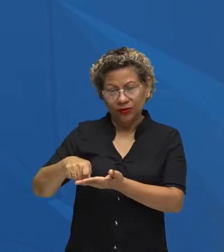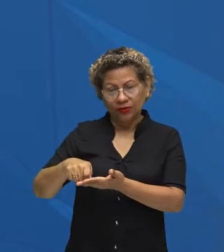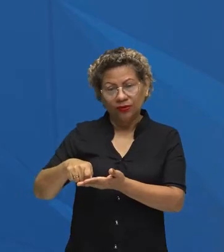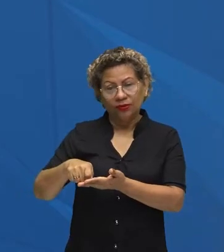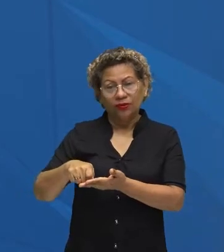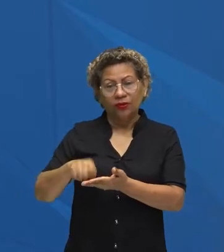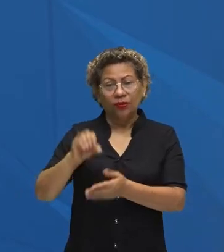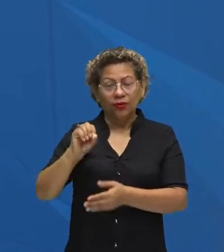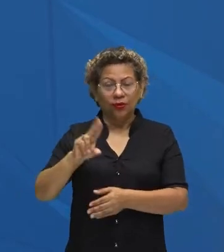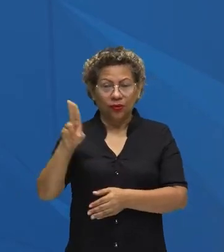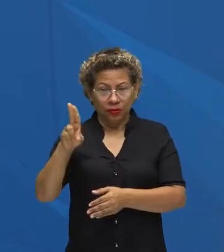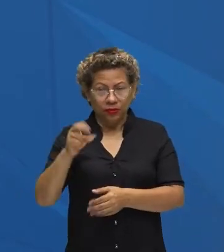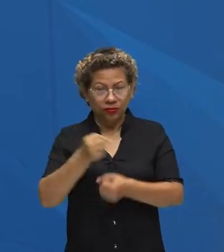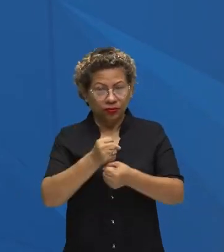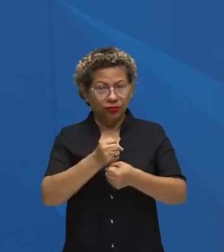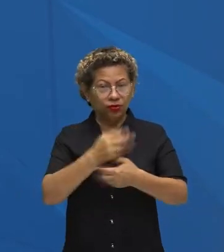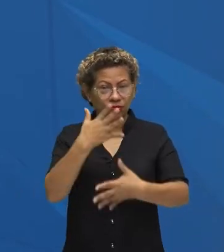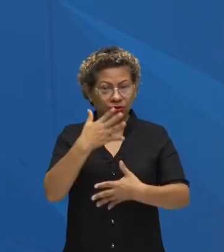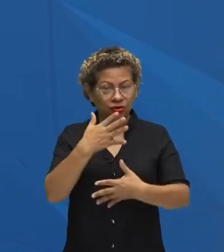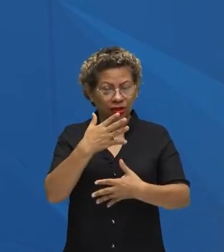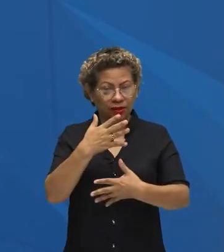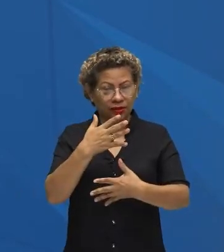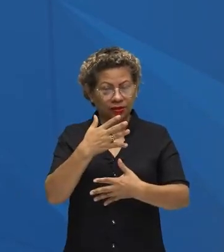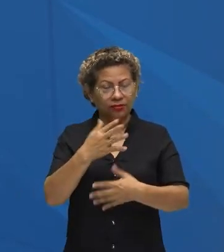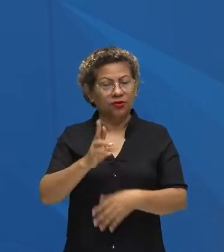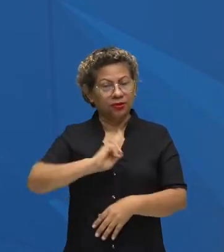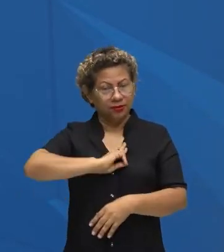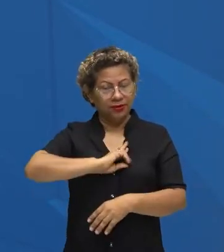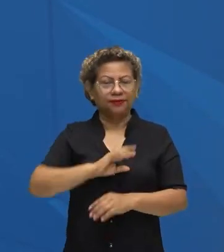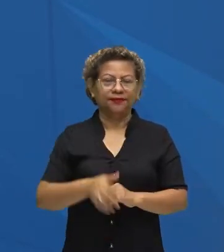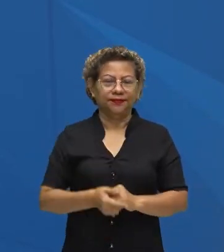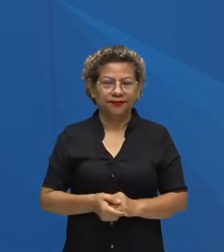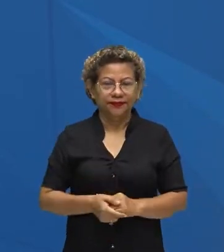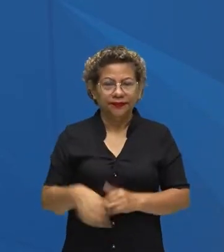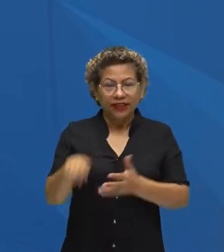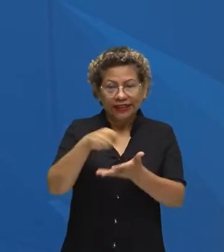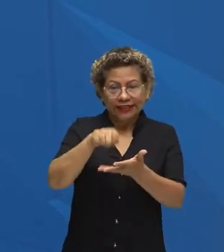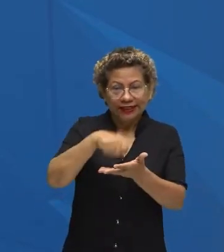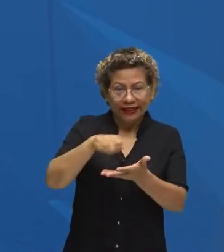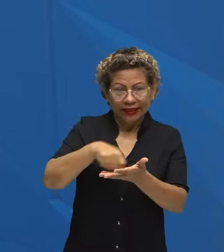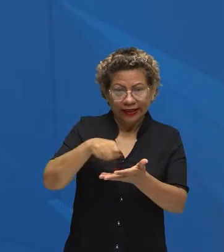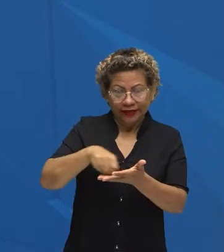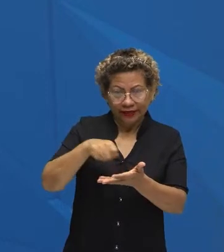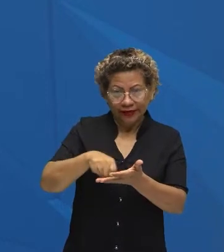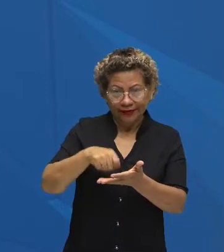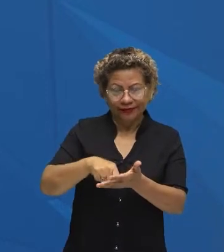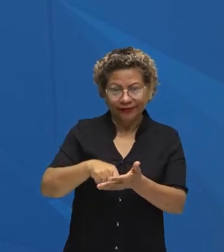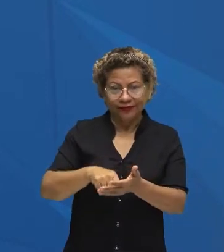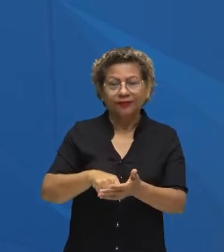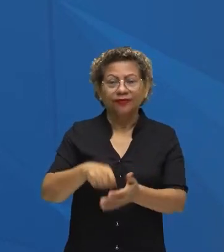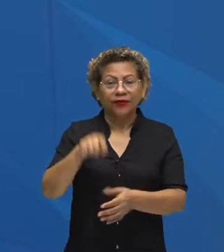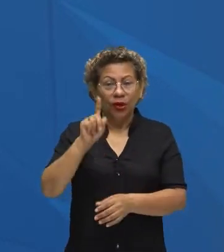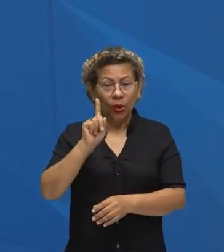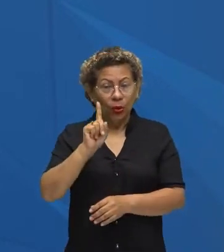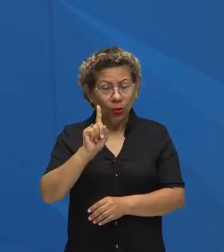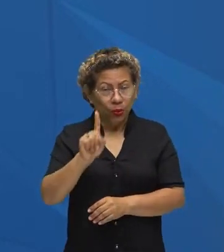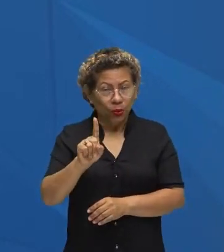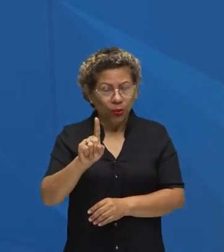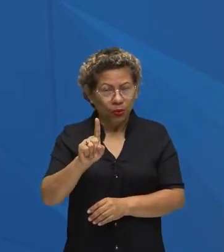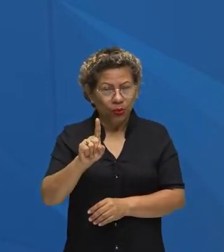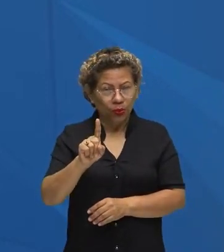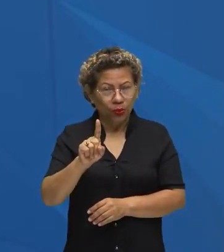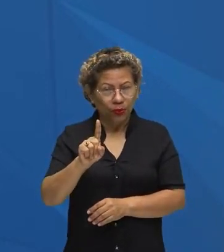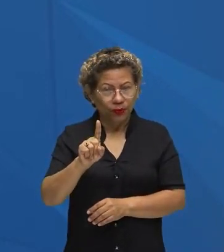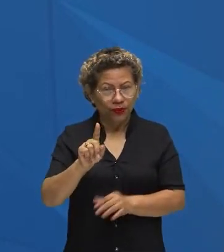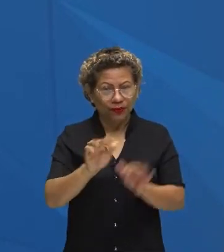chat. Acompanha aí, olha só, um desafio na verdade. Escreva pelo menos um ditado popular, né? E